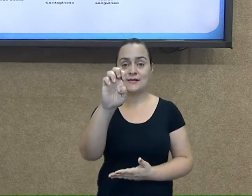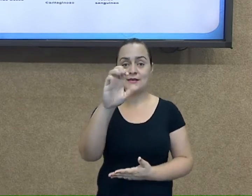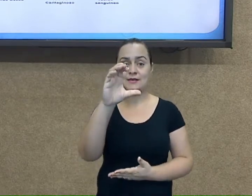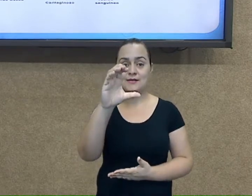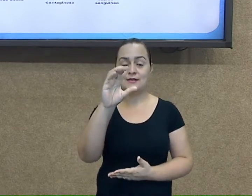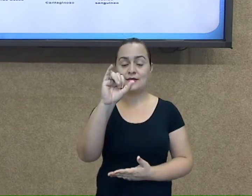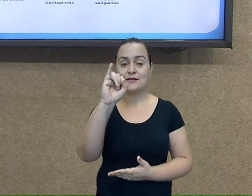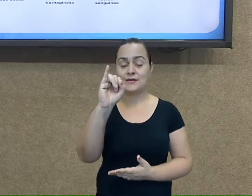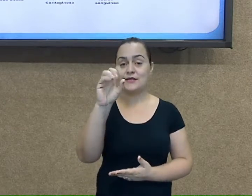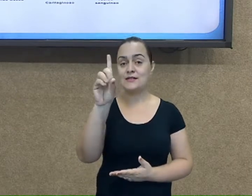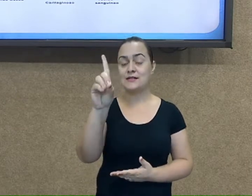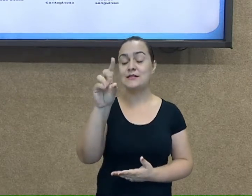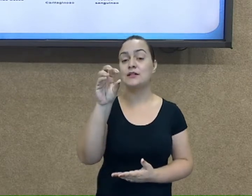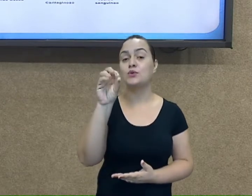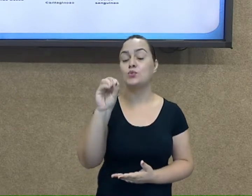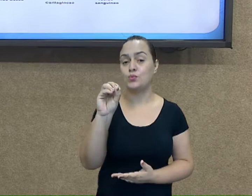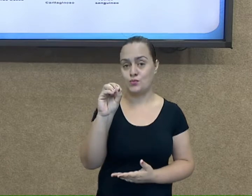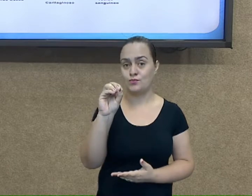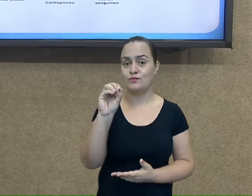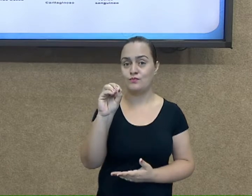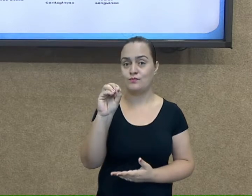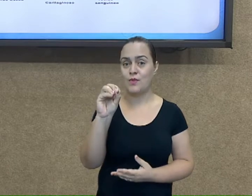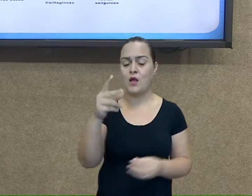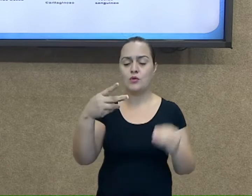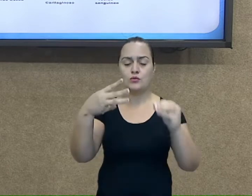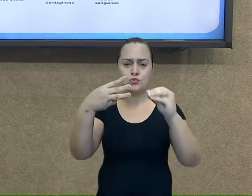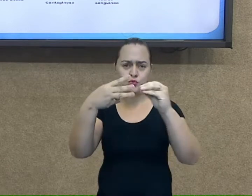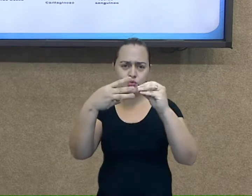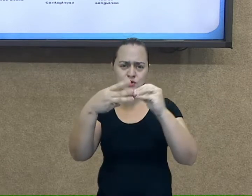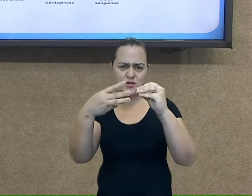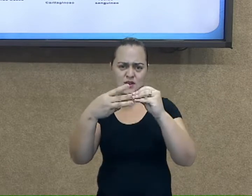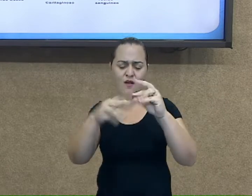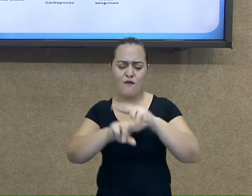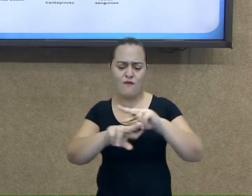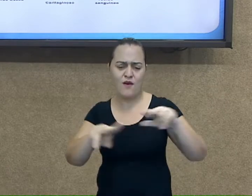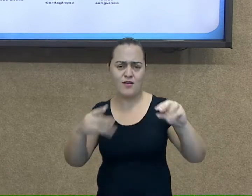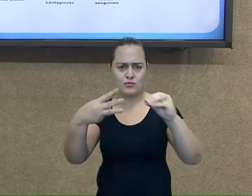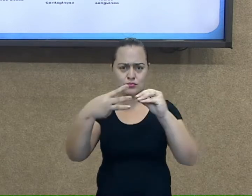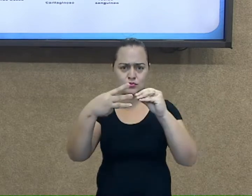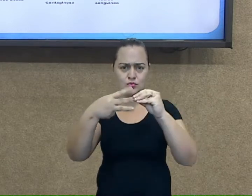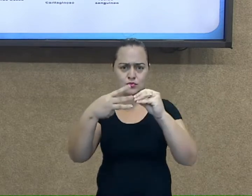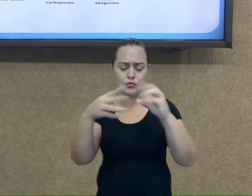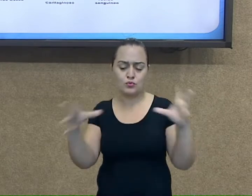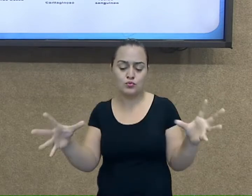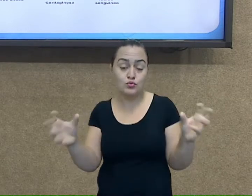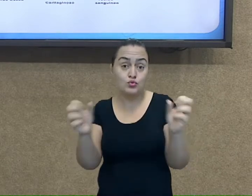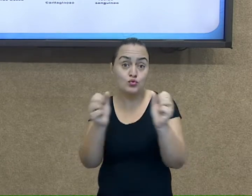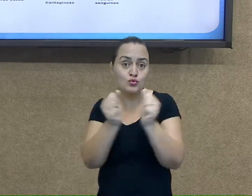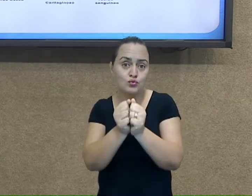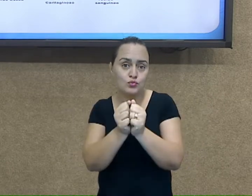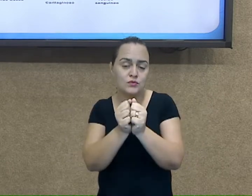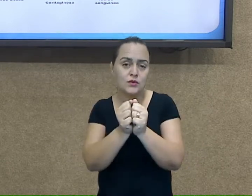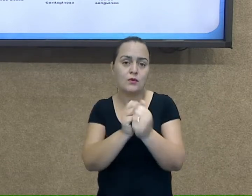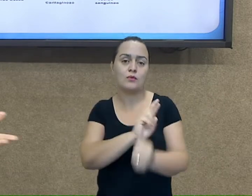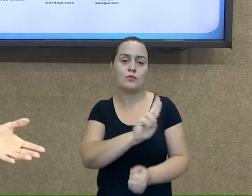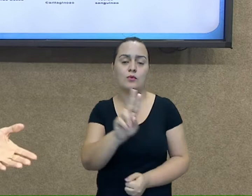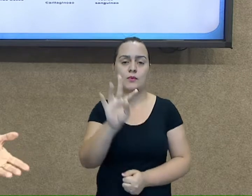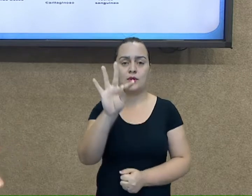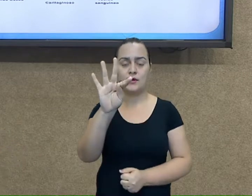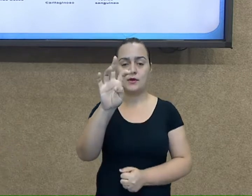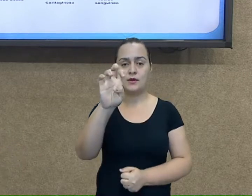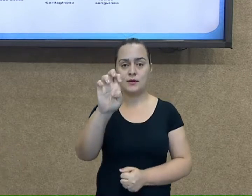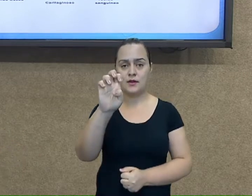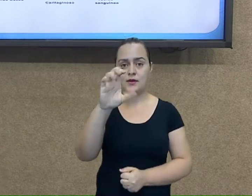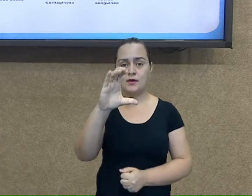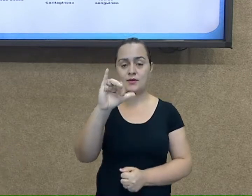é um tecido humano? É um conjunto de células semelhantes na forma e na função que elas desempenham. E